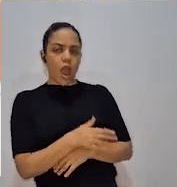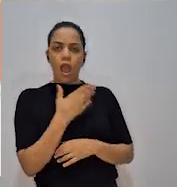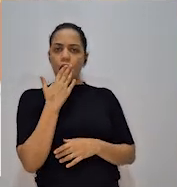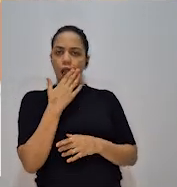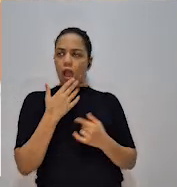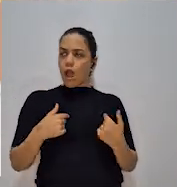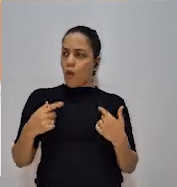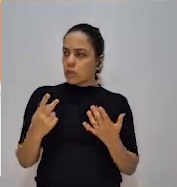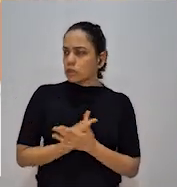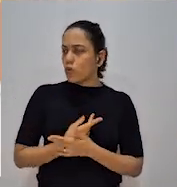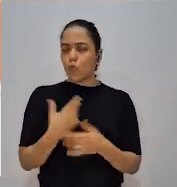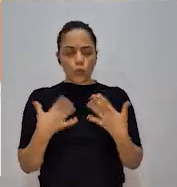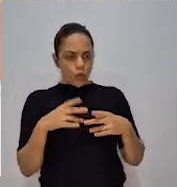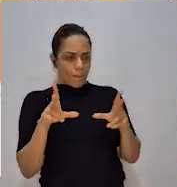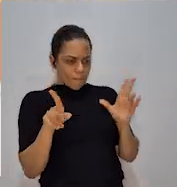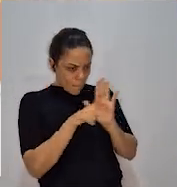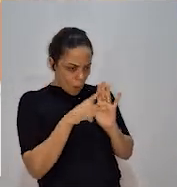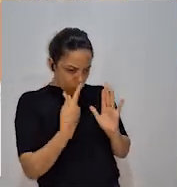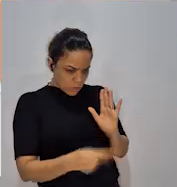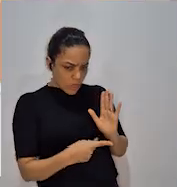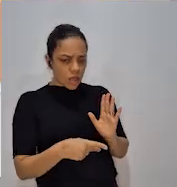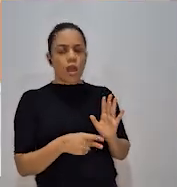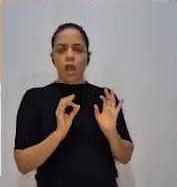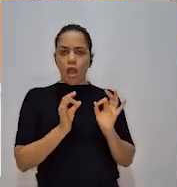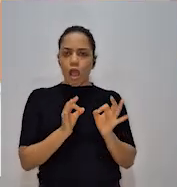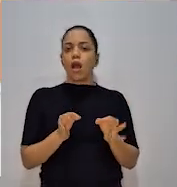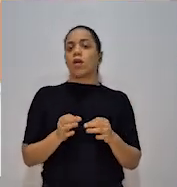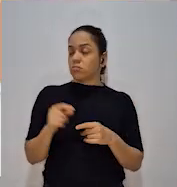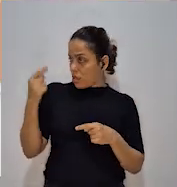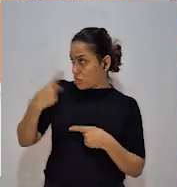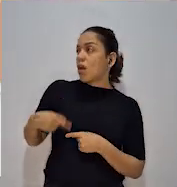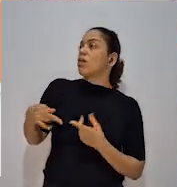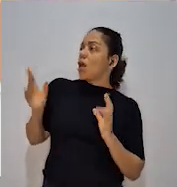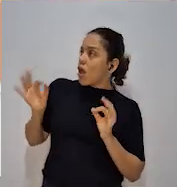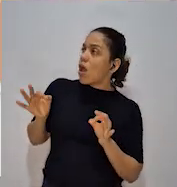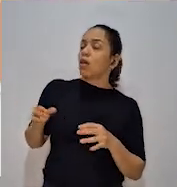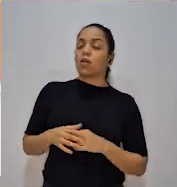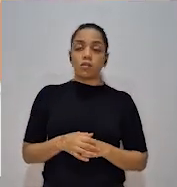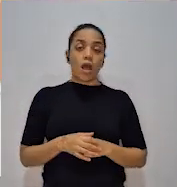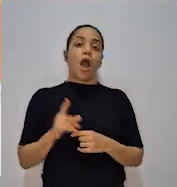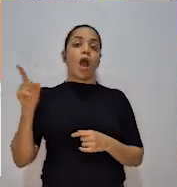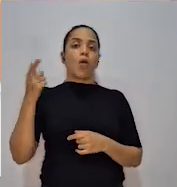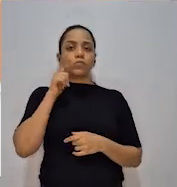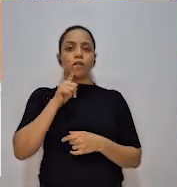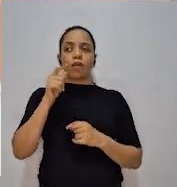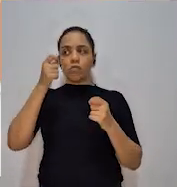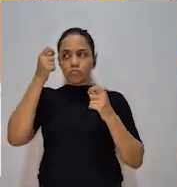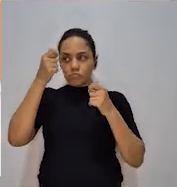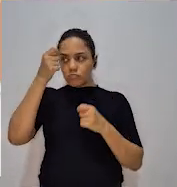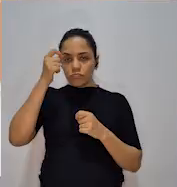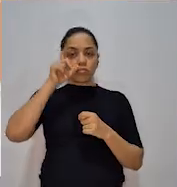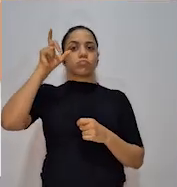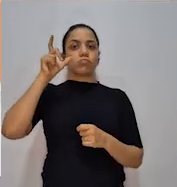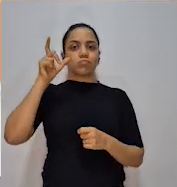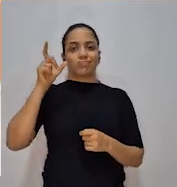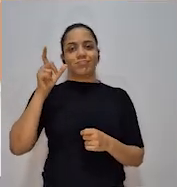vocês. Ah, a gente não, esses dados são daqui. É, esses são os dados daqui. Aí gerou muito mais mobilização, porque aí perceberam